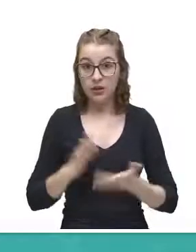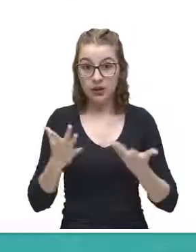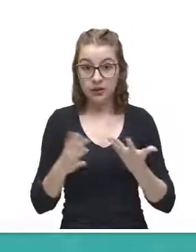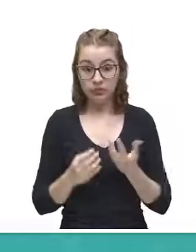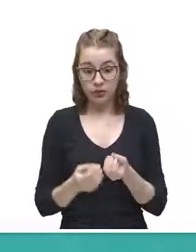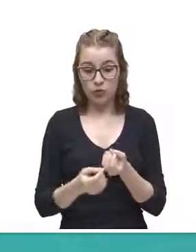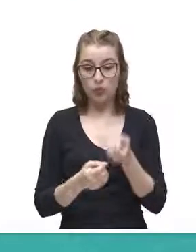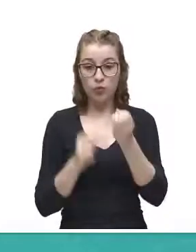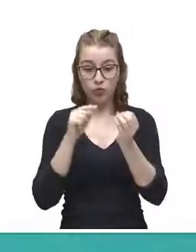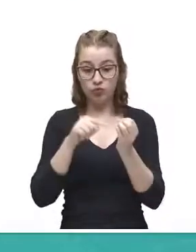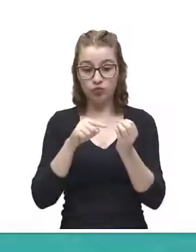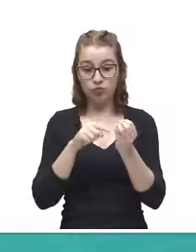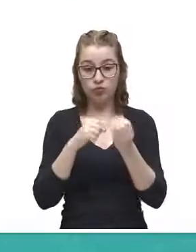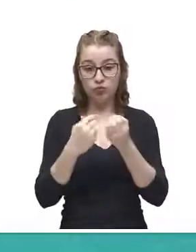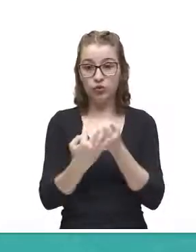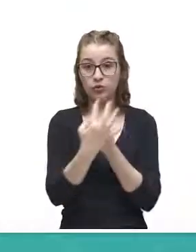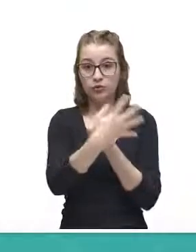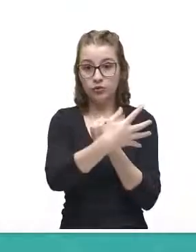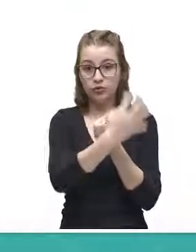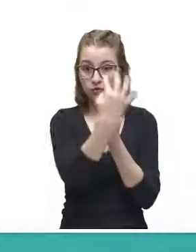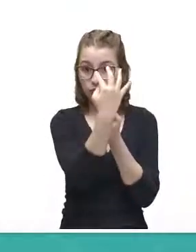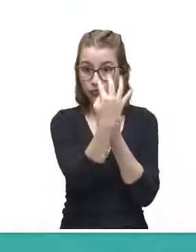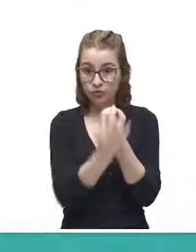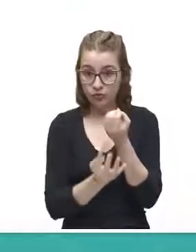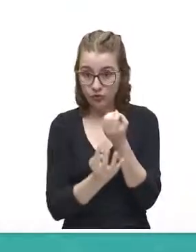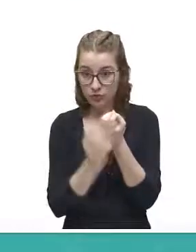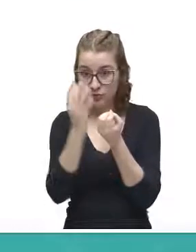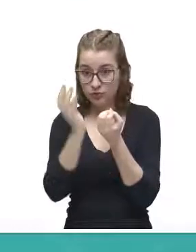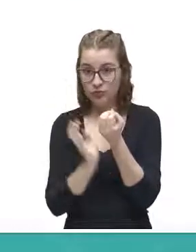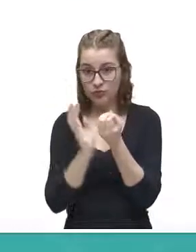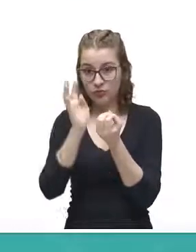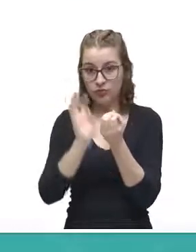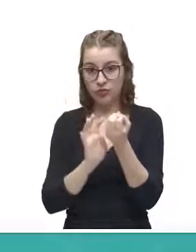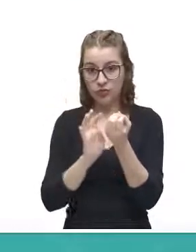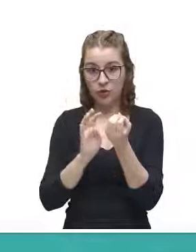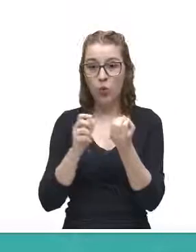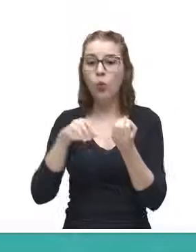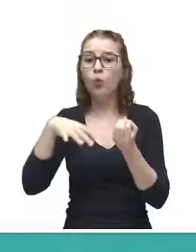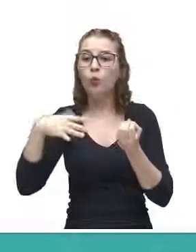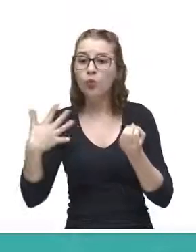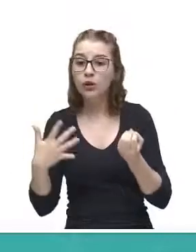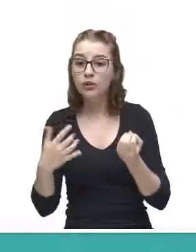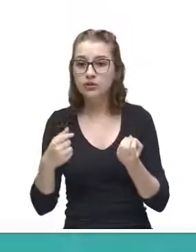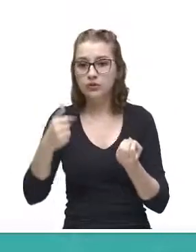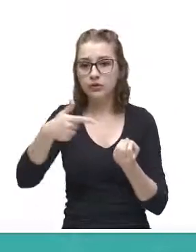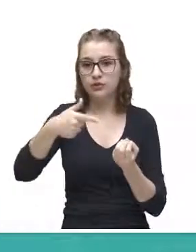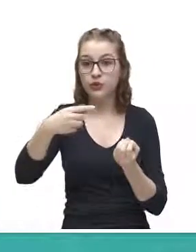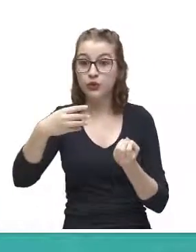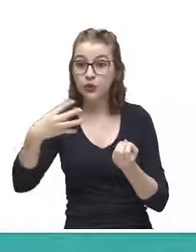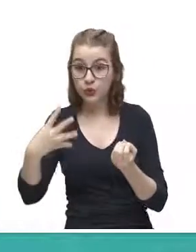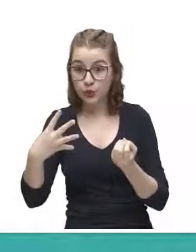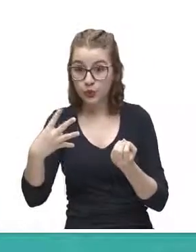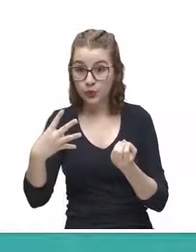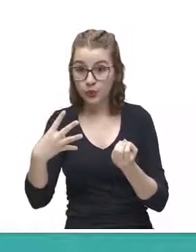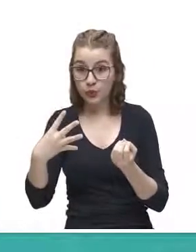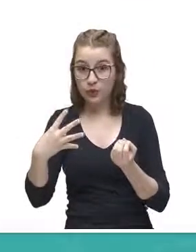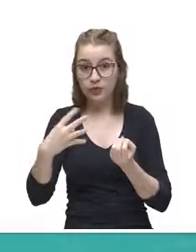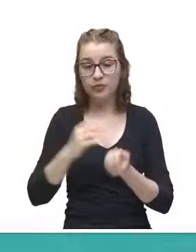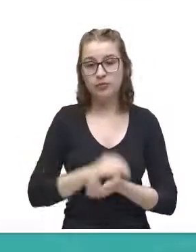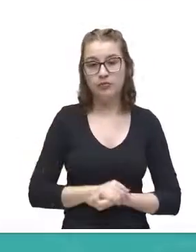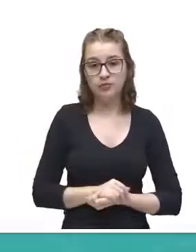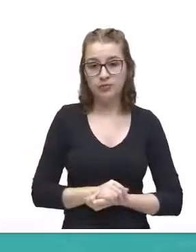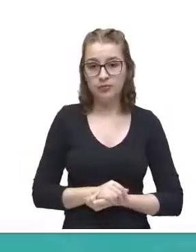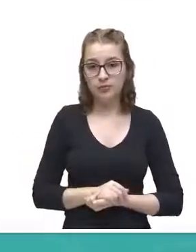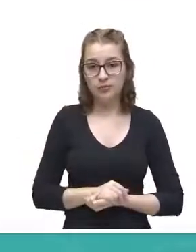24 fusos horários, tá? Se eu pego esses 360 e divido por 24, vai nos